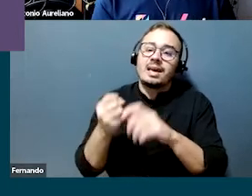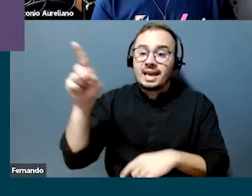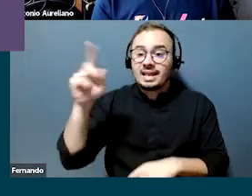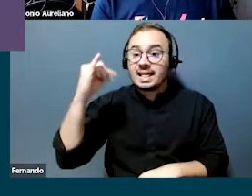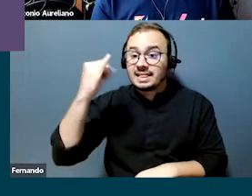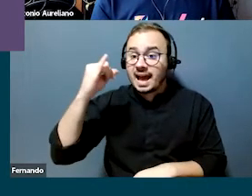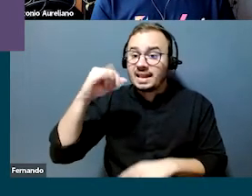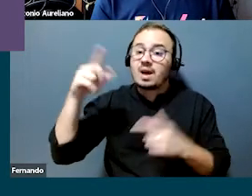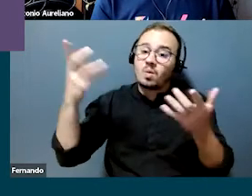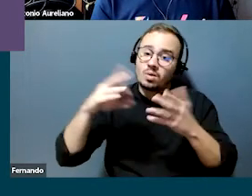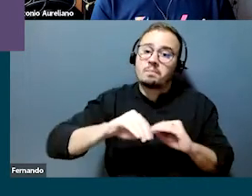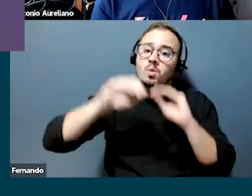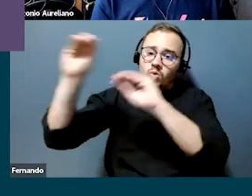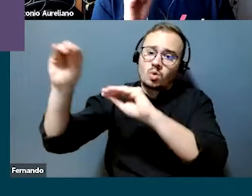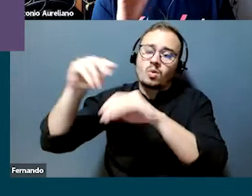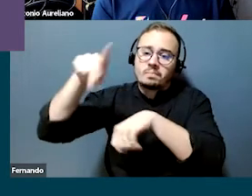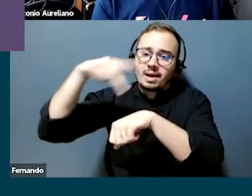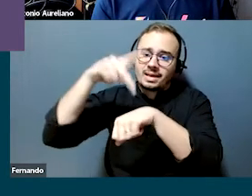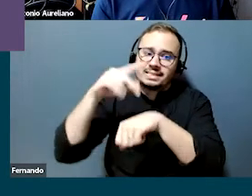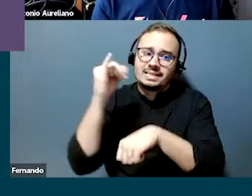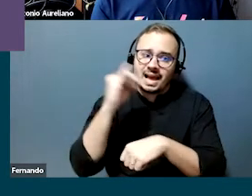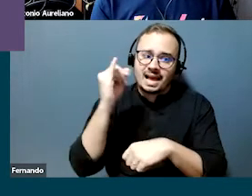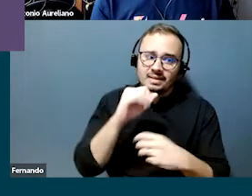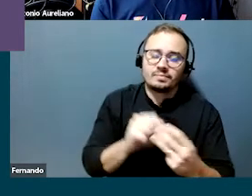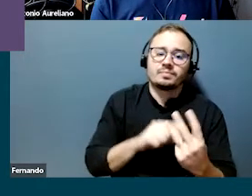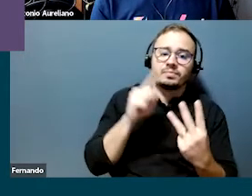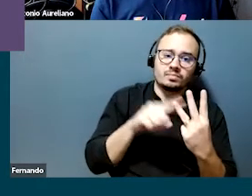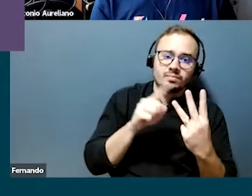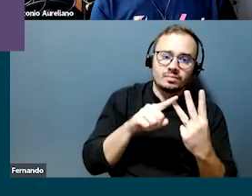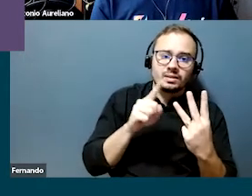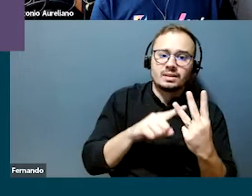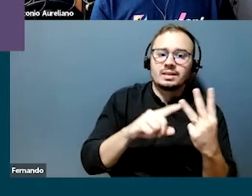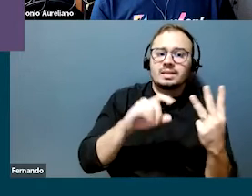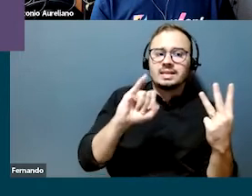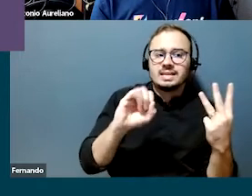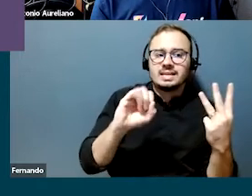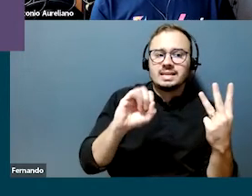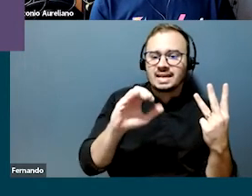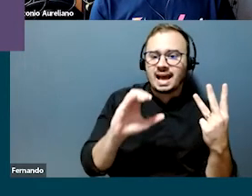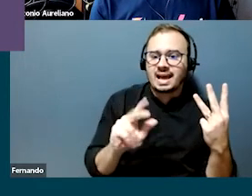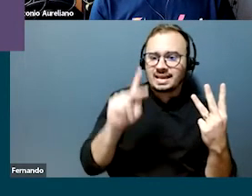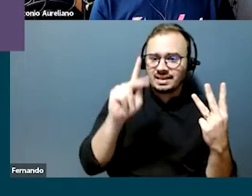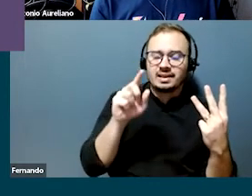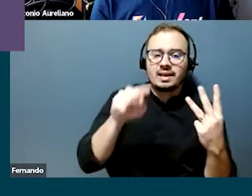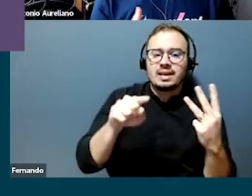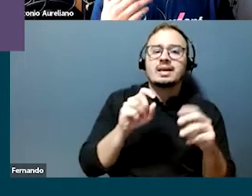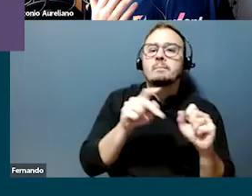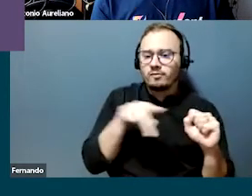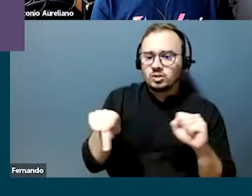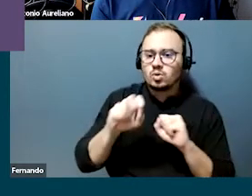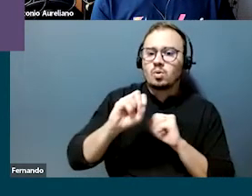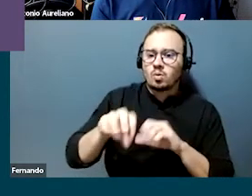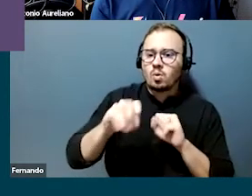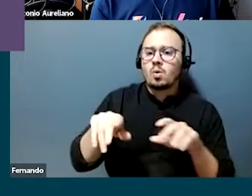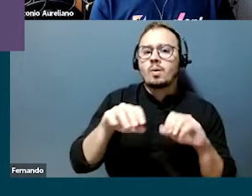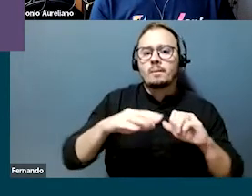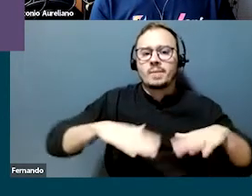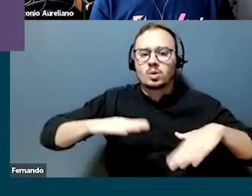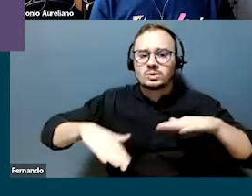um restaurante na Sardenha, porque ela é italiana, eles estão vivendo lá hoje. Isaac, que é professor de percussão, montou o Coco da